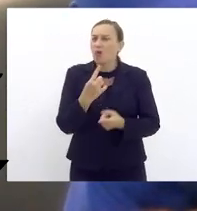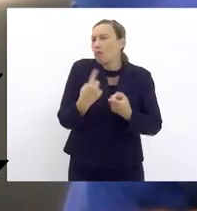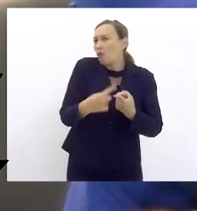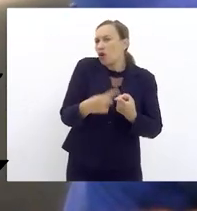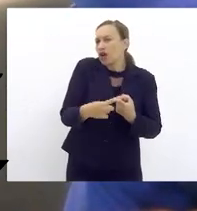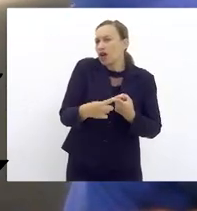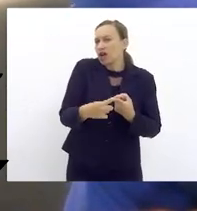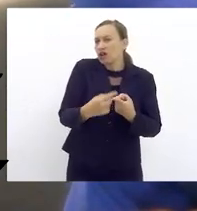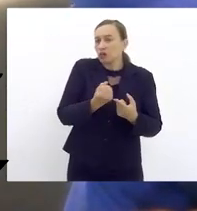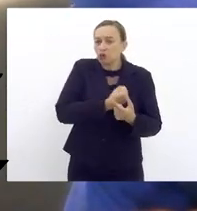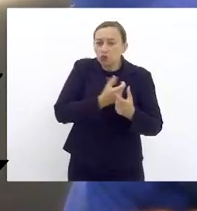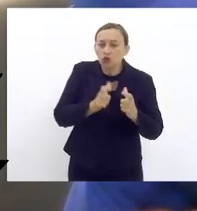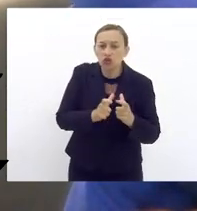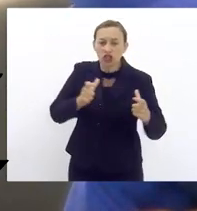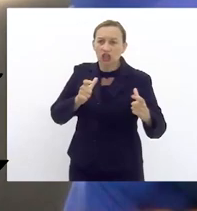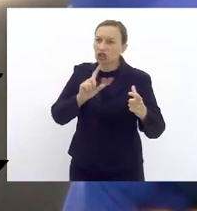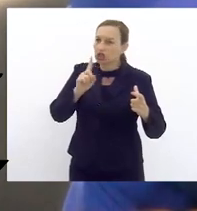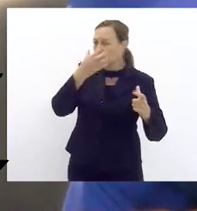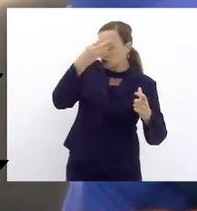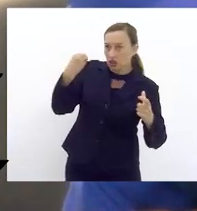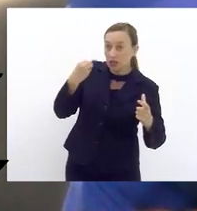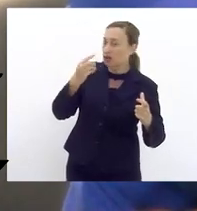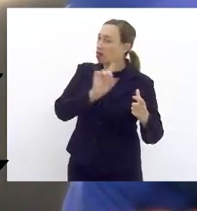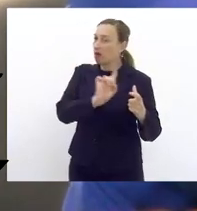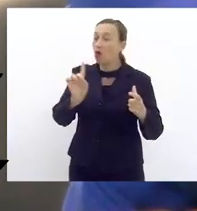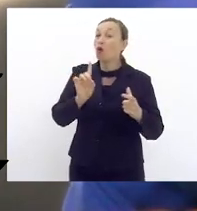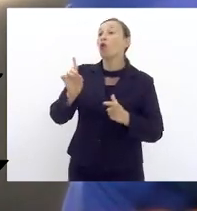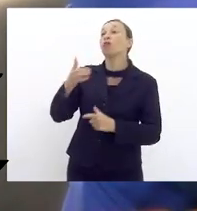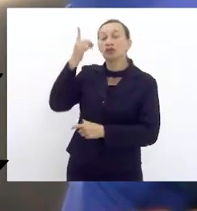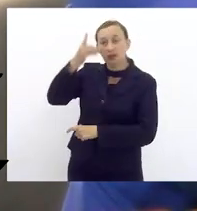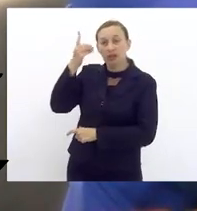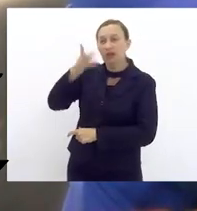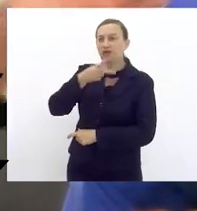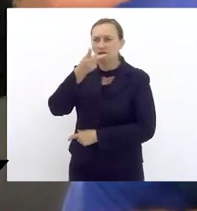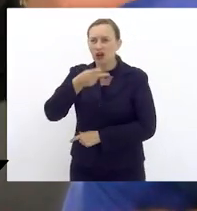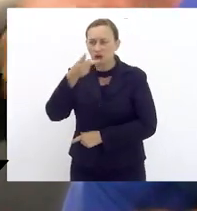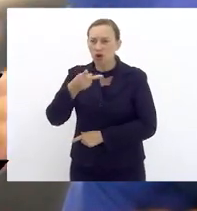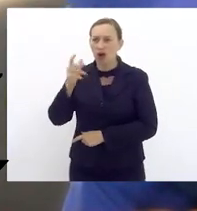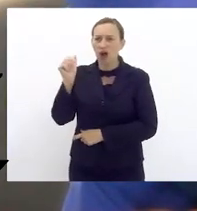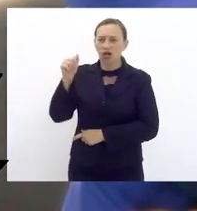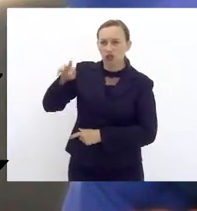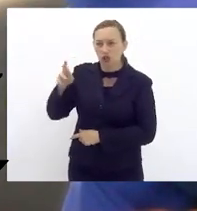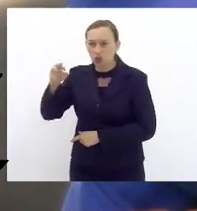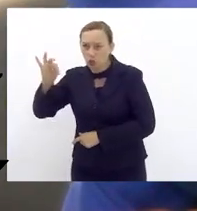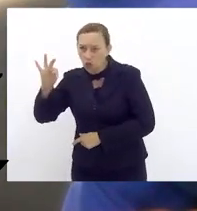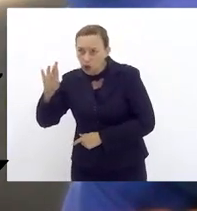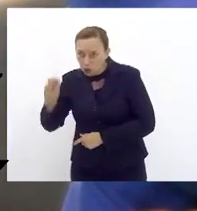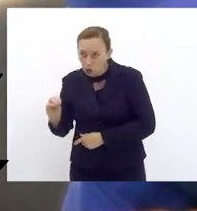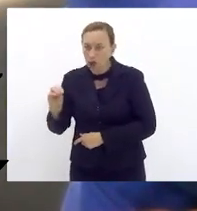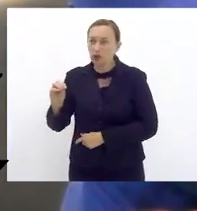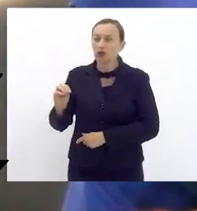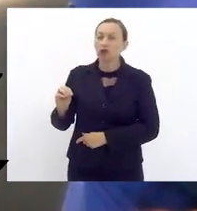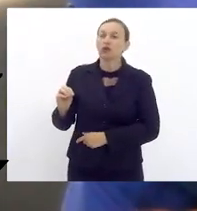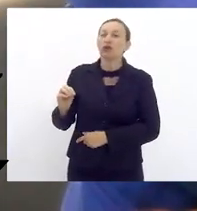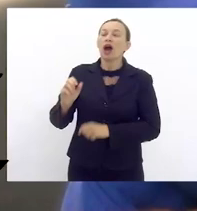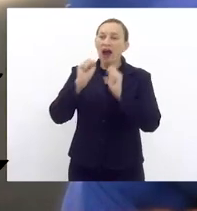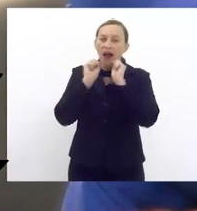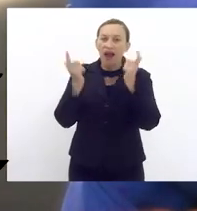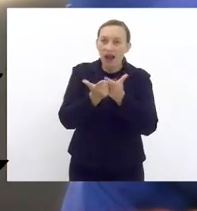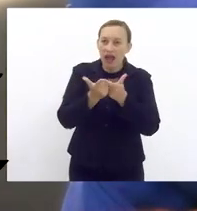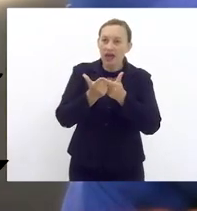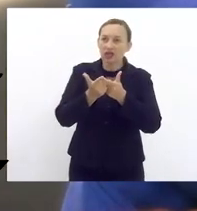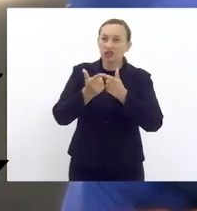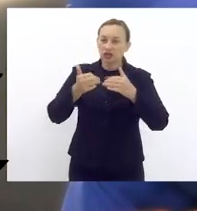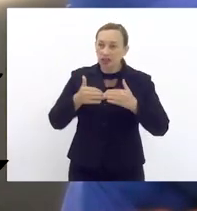também que devemos ser esquecidos como Deputado falou o nosso Otoni de pai Paula Nossa alérgica de portas